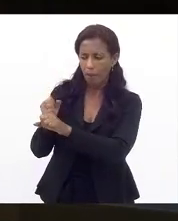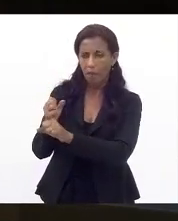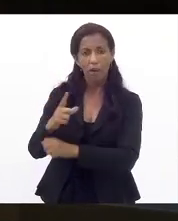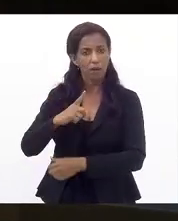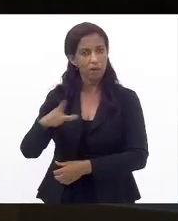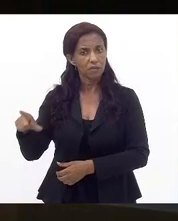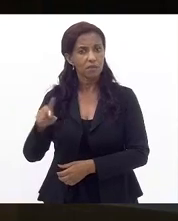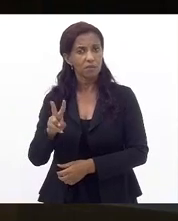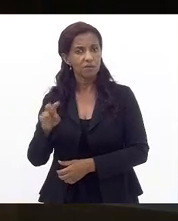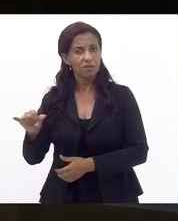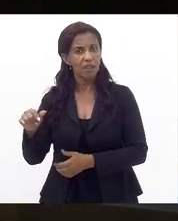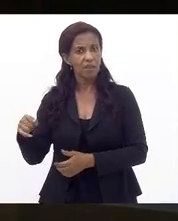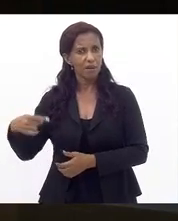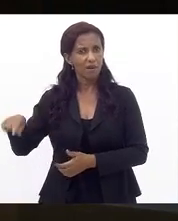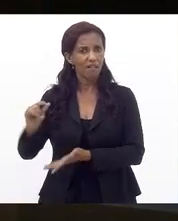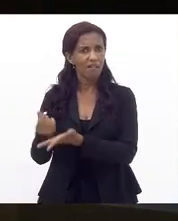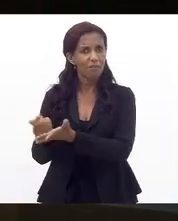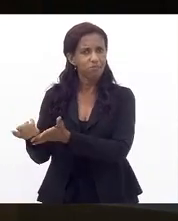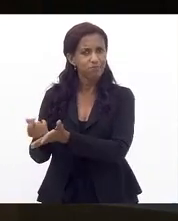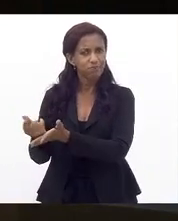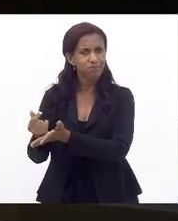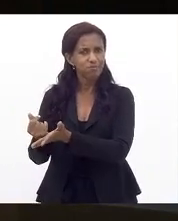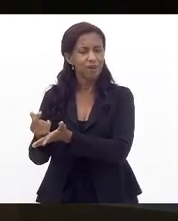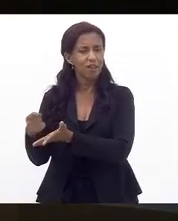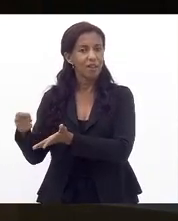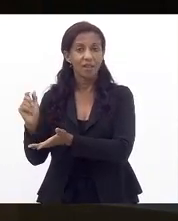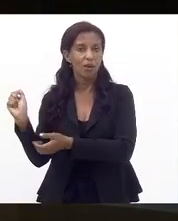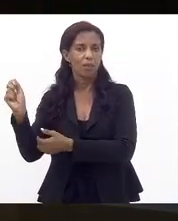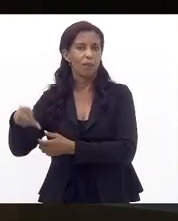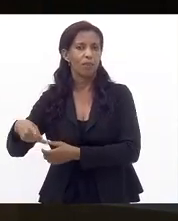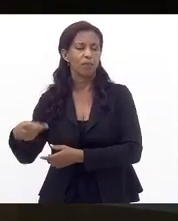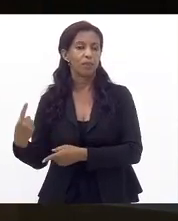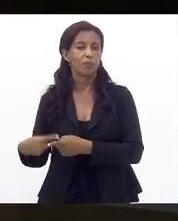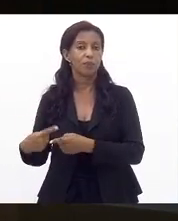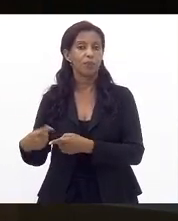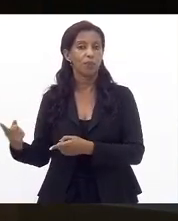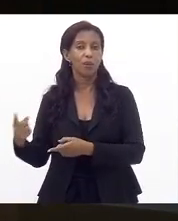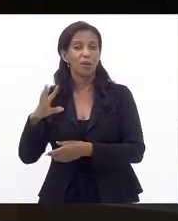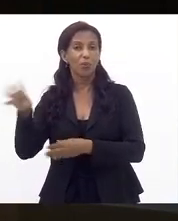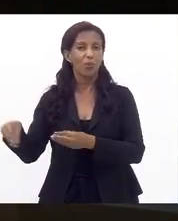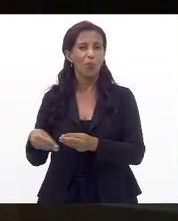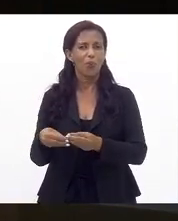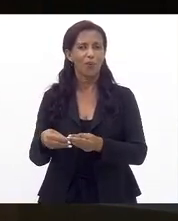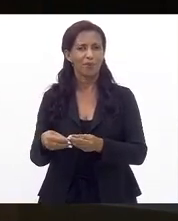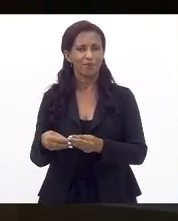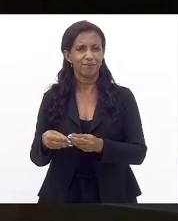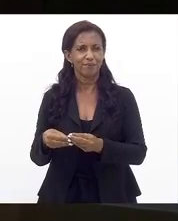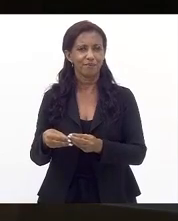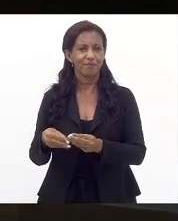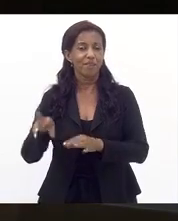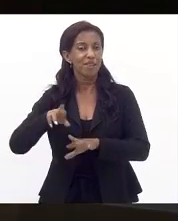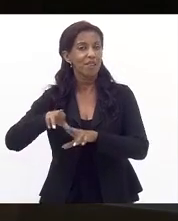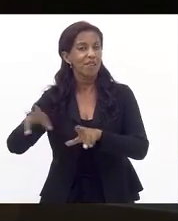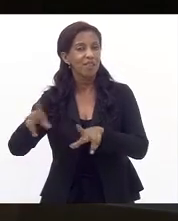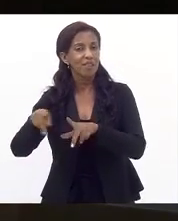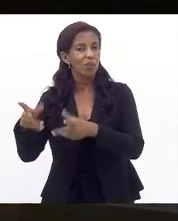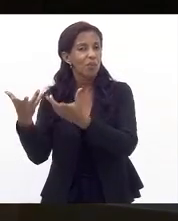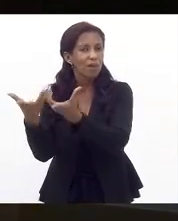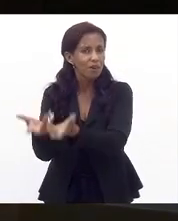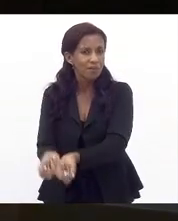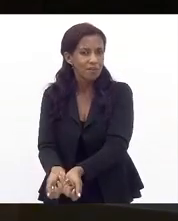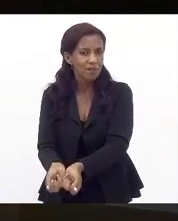algumas verbas lá que não são verbas Para efeito de aposentadoria porque eles não incorporam então não é